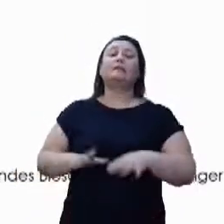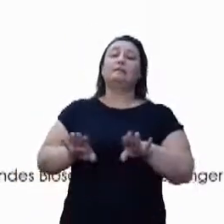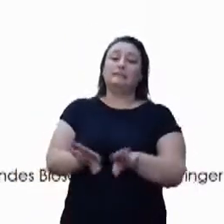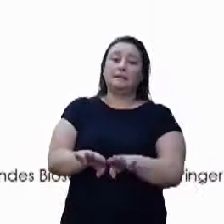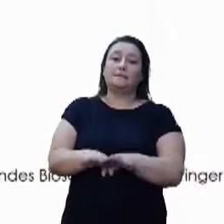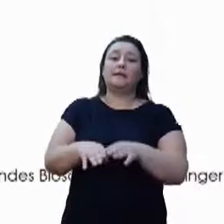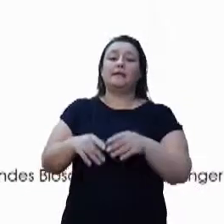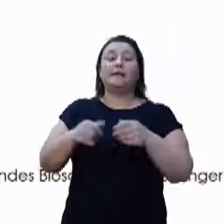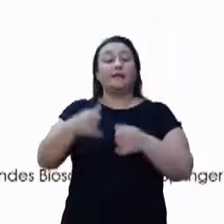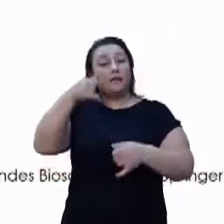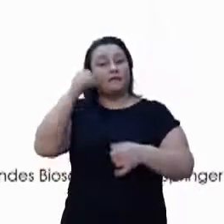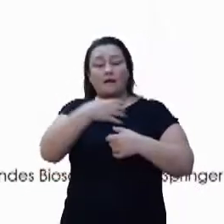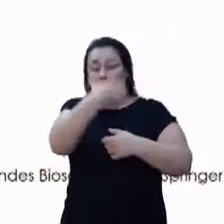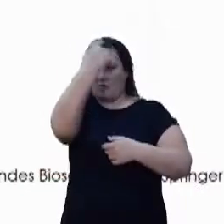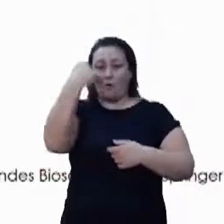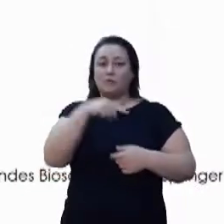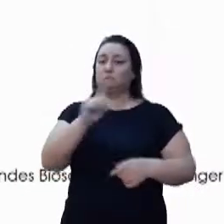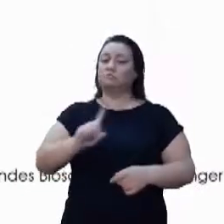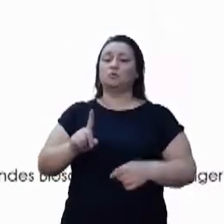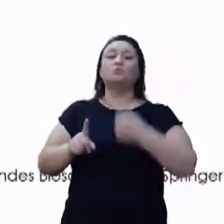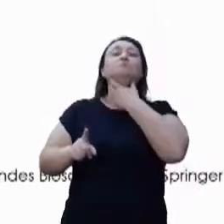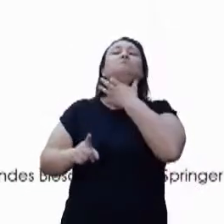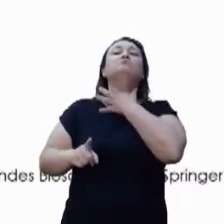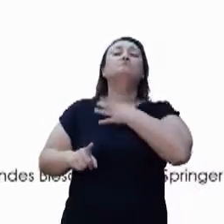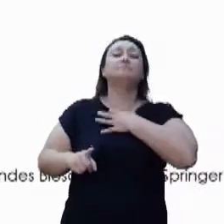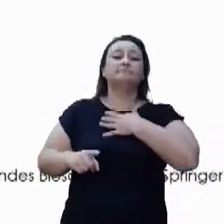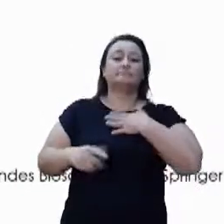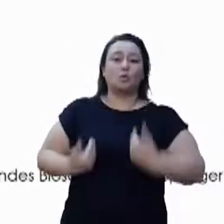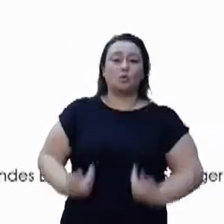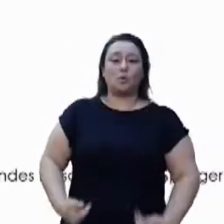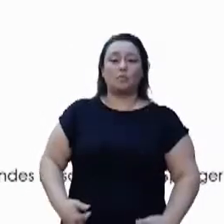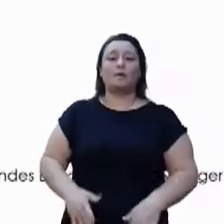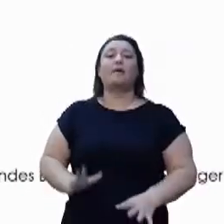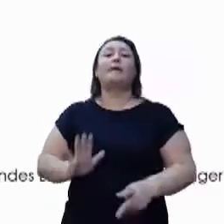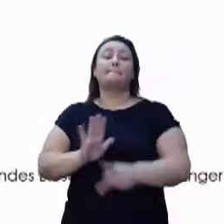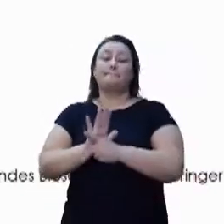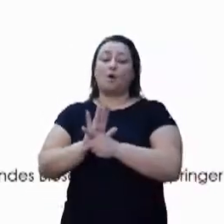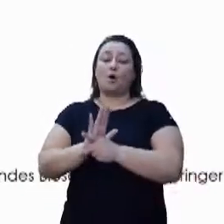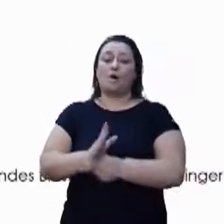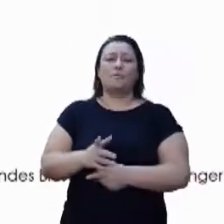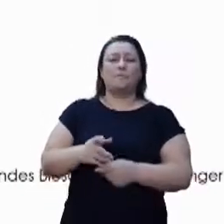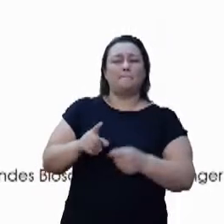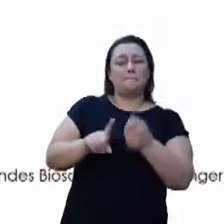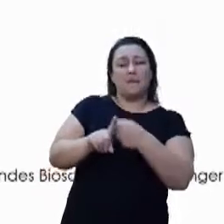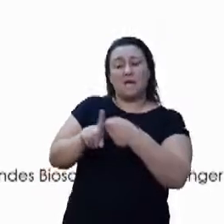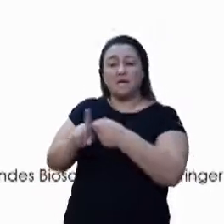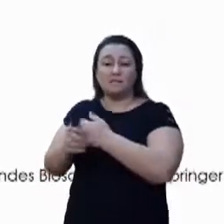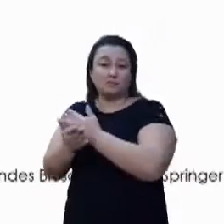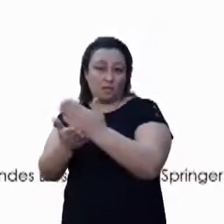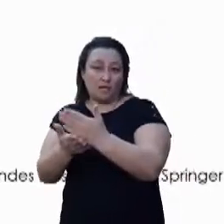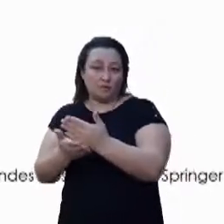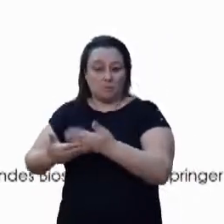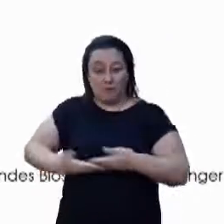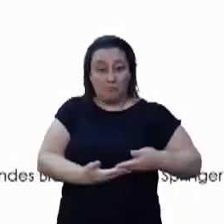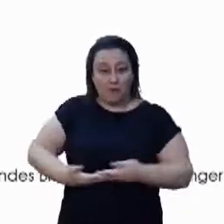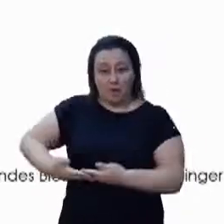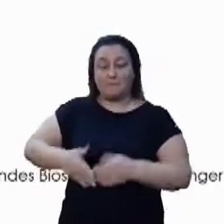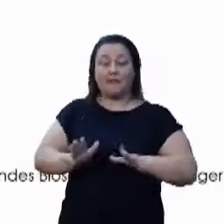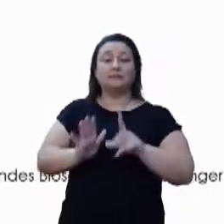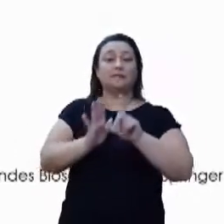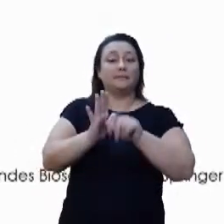da face. Inicialmente, uma ictiose mais eritrodérmica, nos primeiros meses de vida, mas que